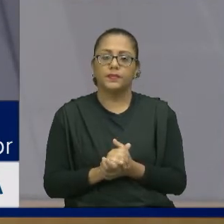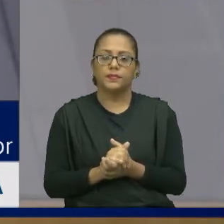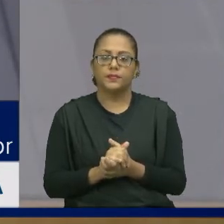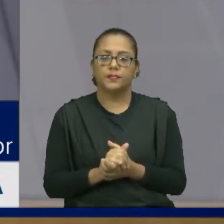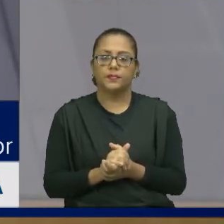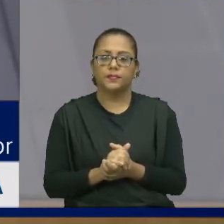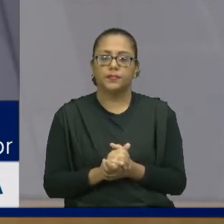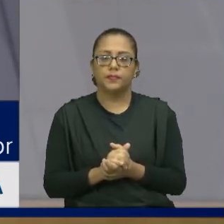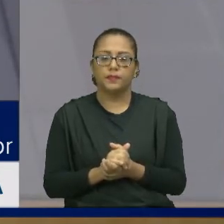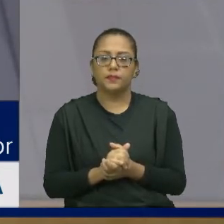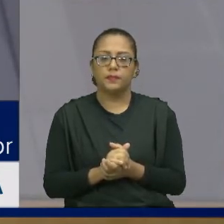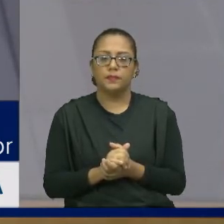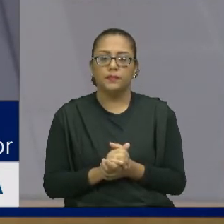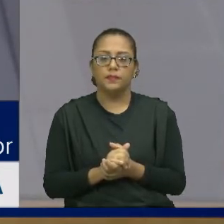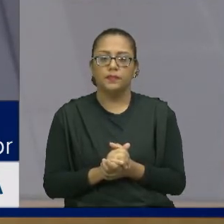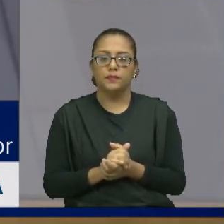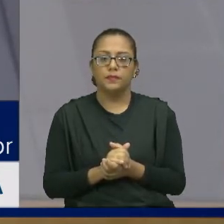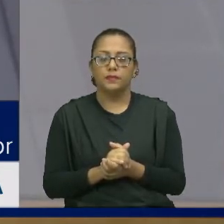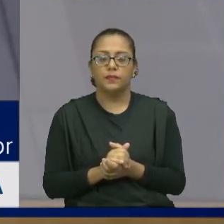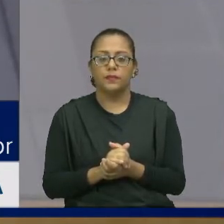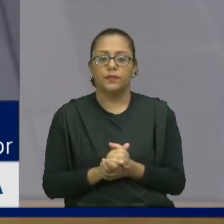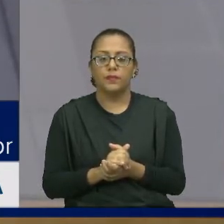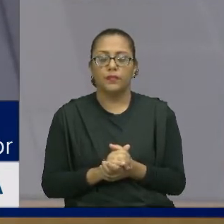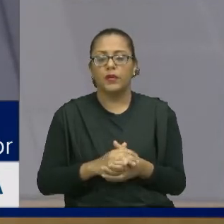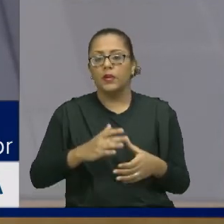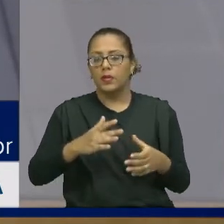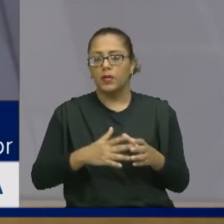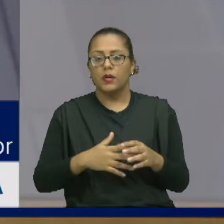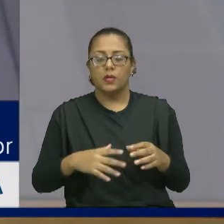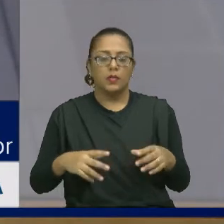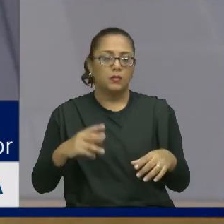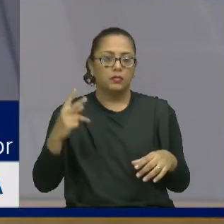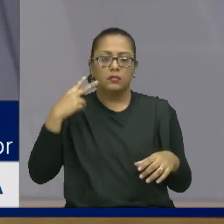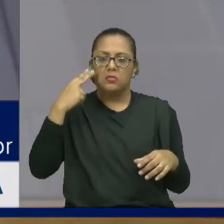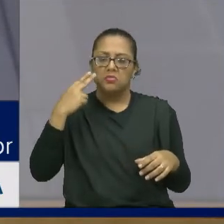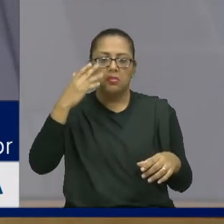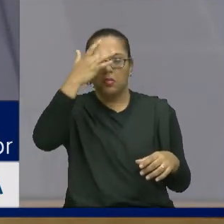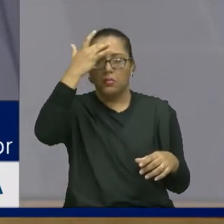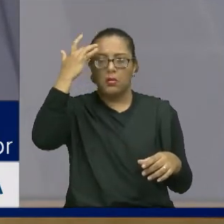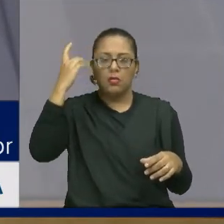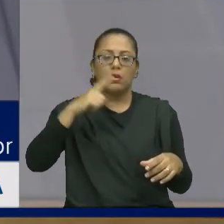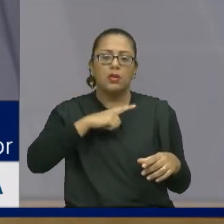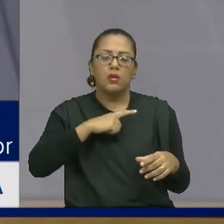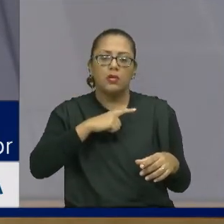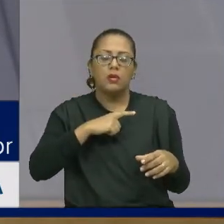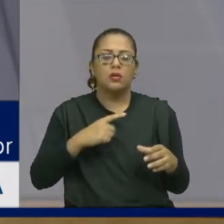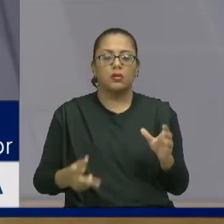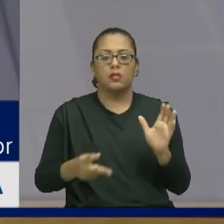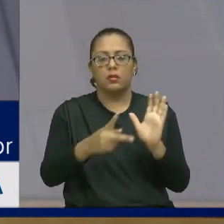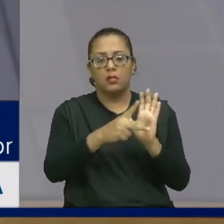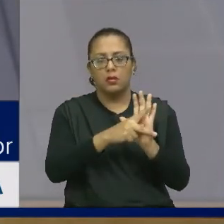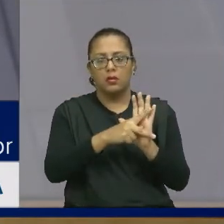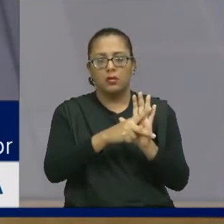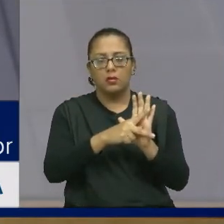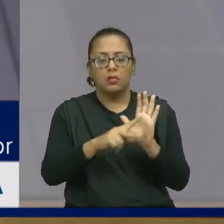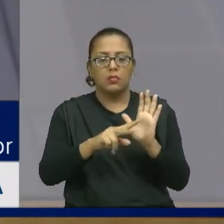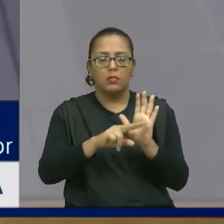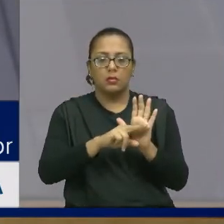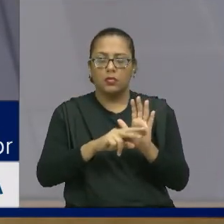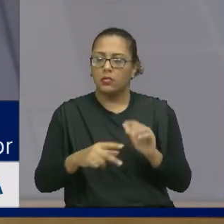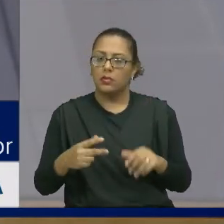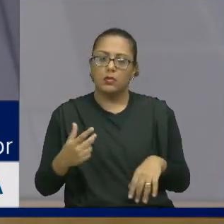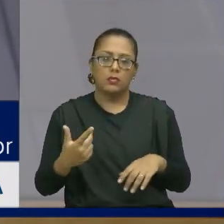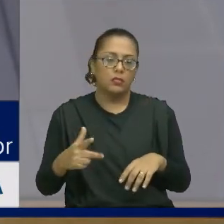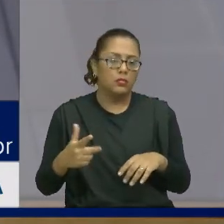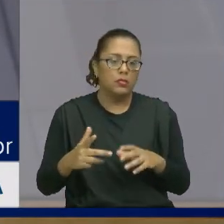É de senso comum que uma pessoa que tenha sido parte de um processo, em algum momento, não